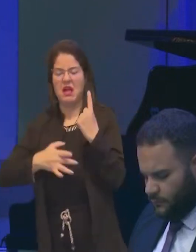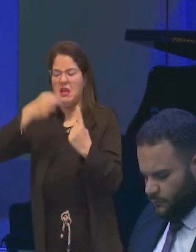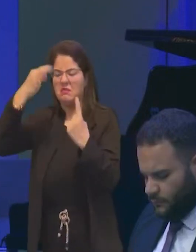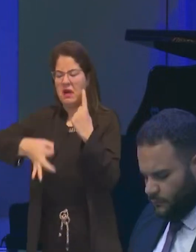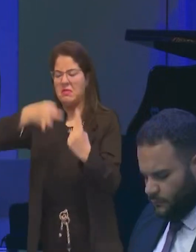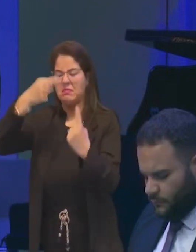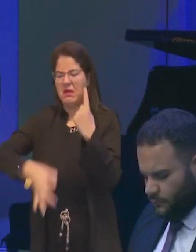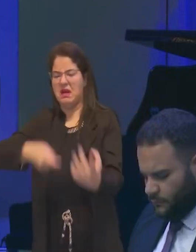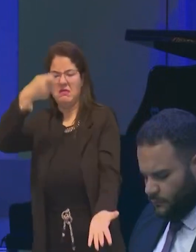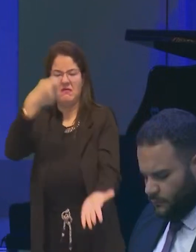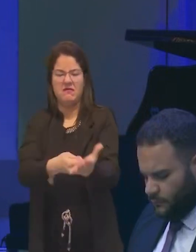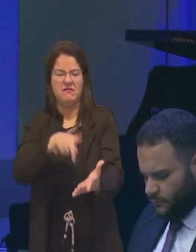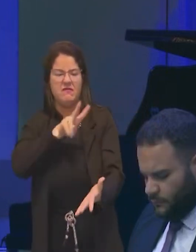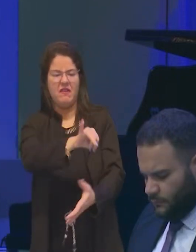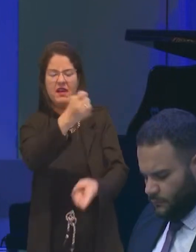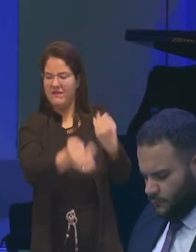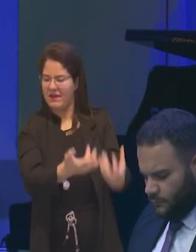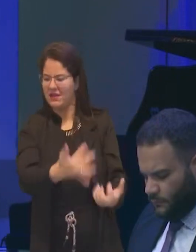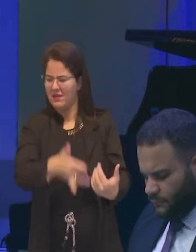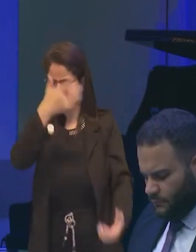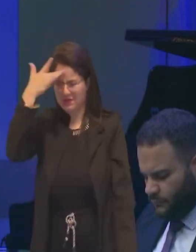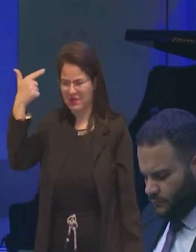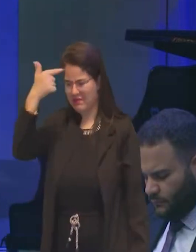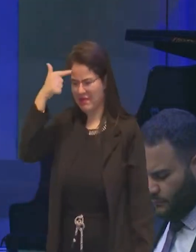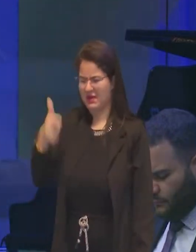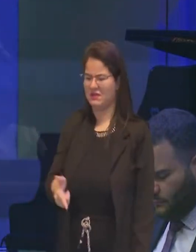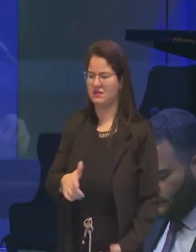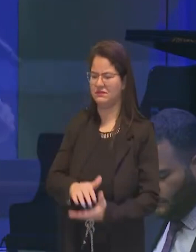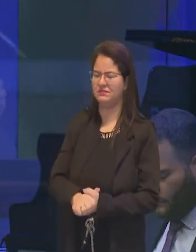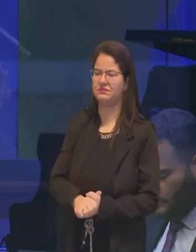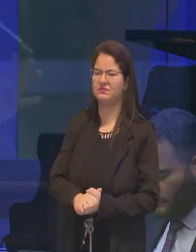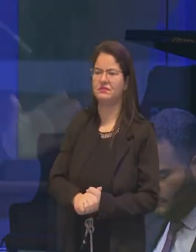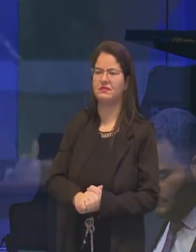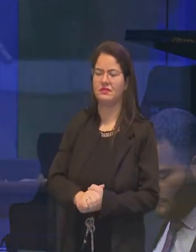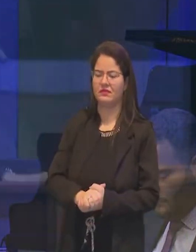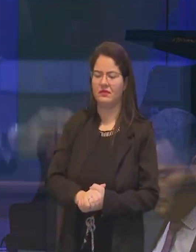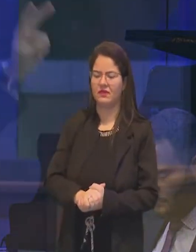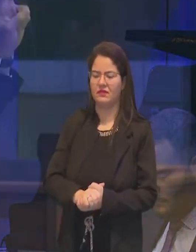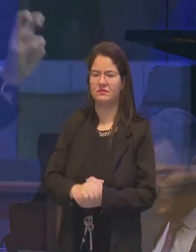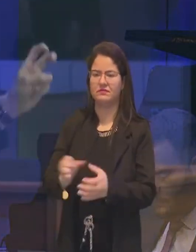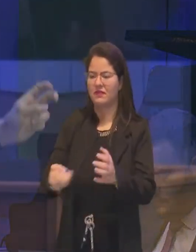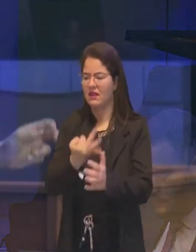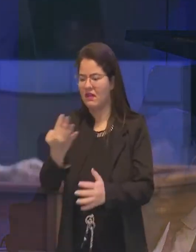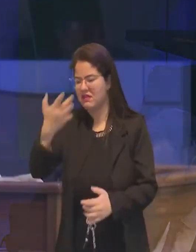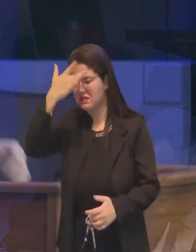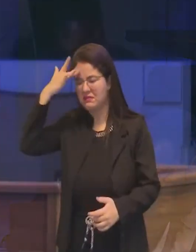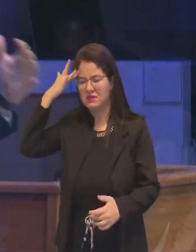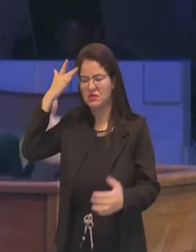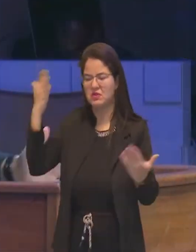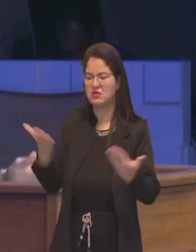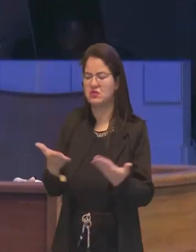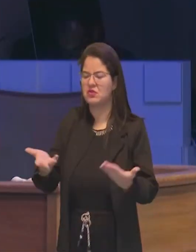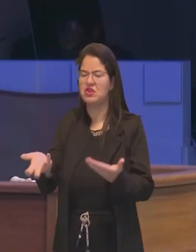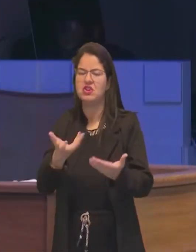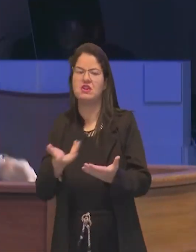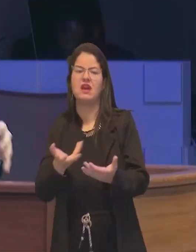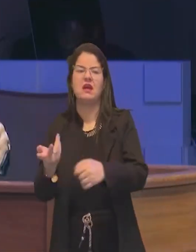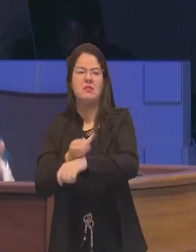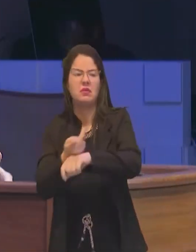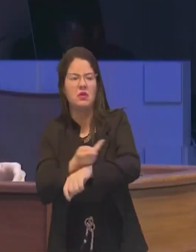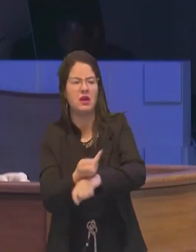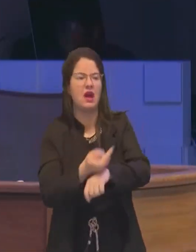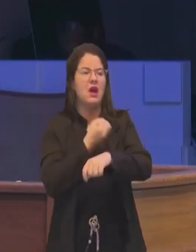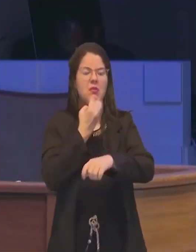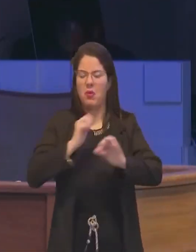machado. Quantos hoje, irmãos, procuram se afogar em boas obras, em boas ações, em